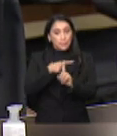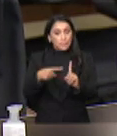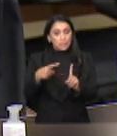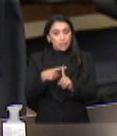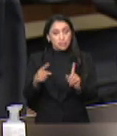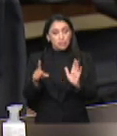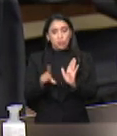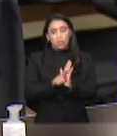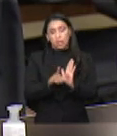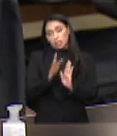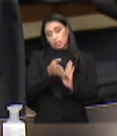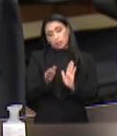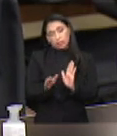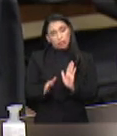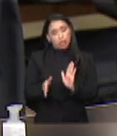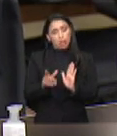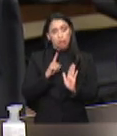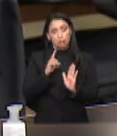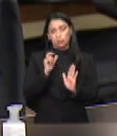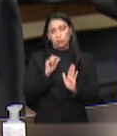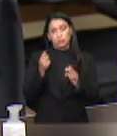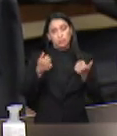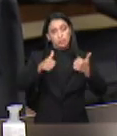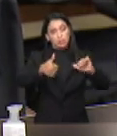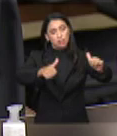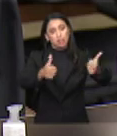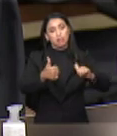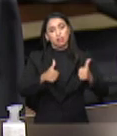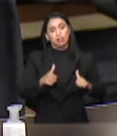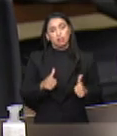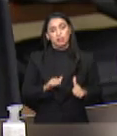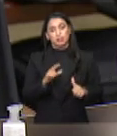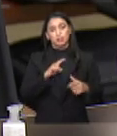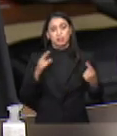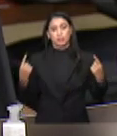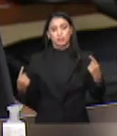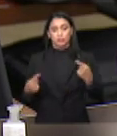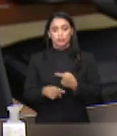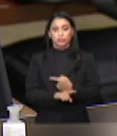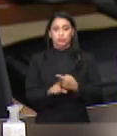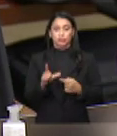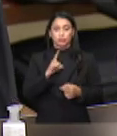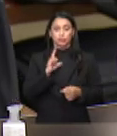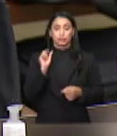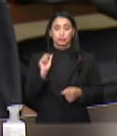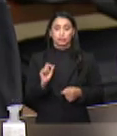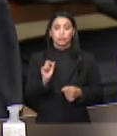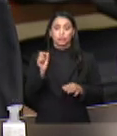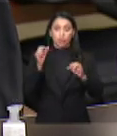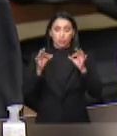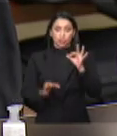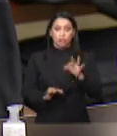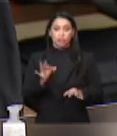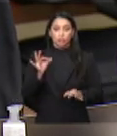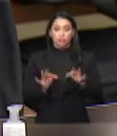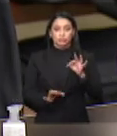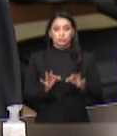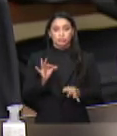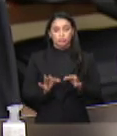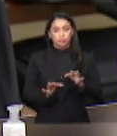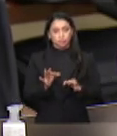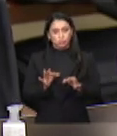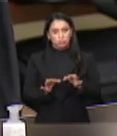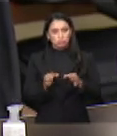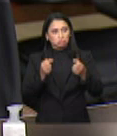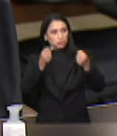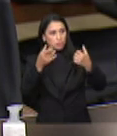revogada já não será o caso de se apreciar a sua inconstitucionalidade. A justificativa,